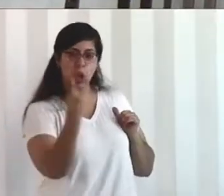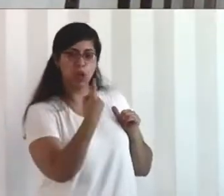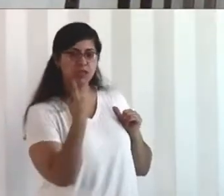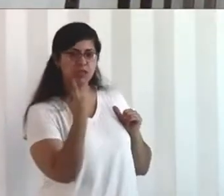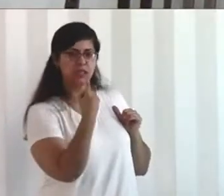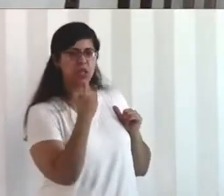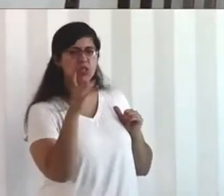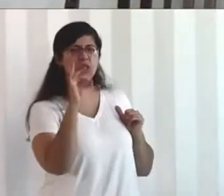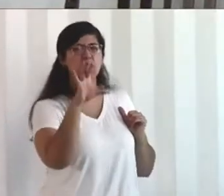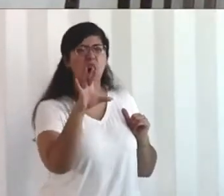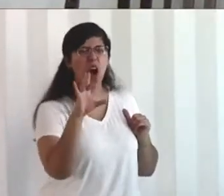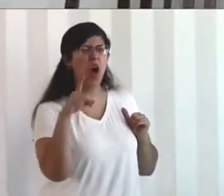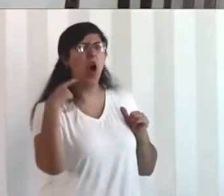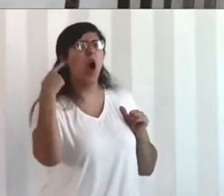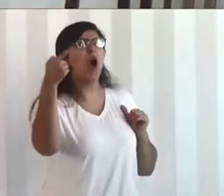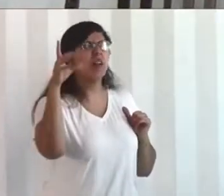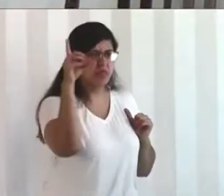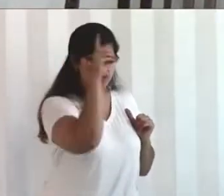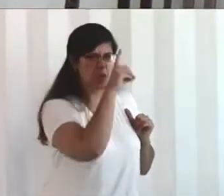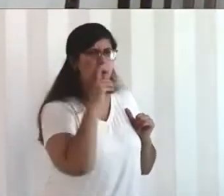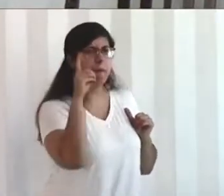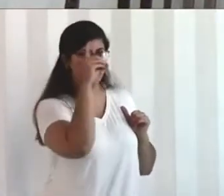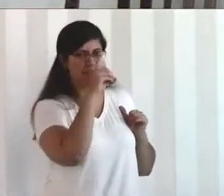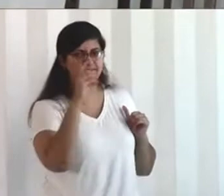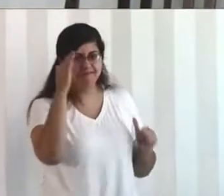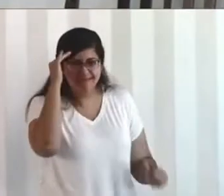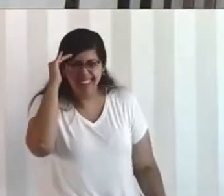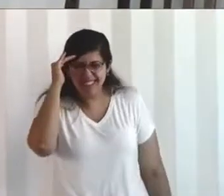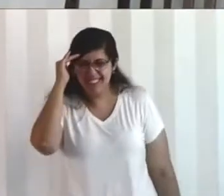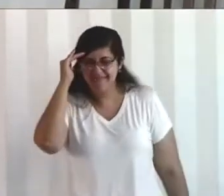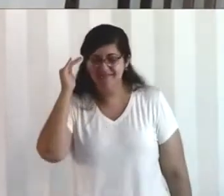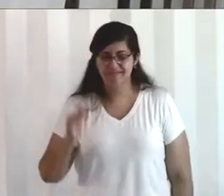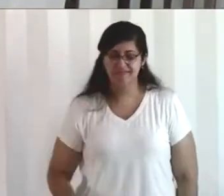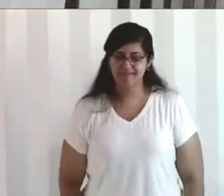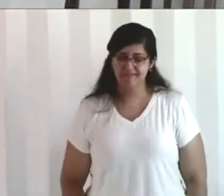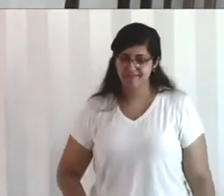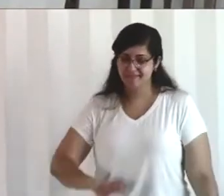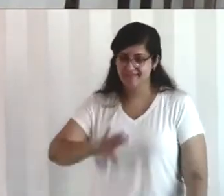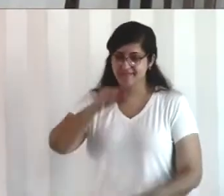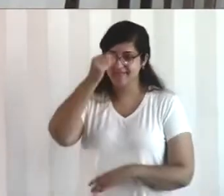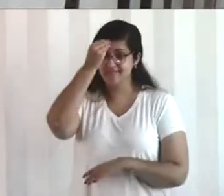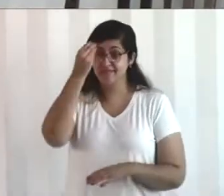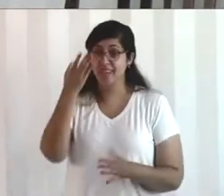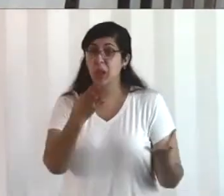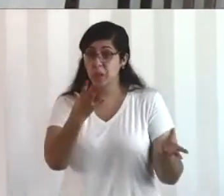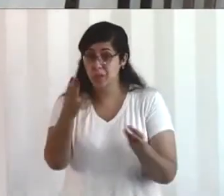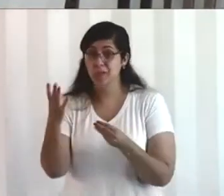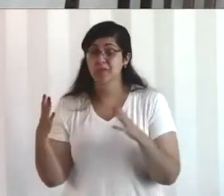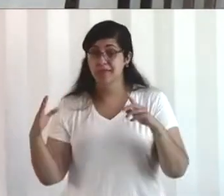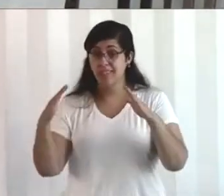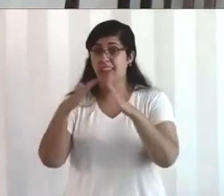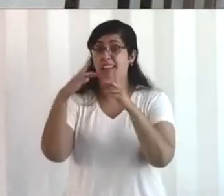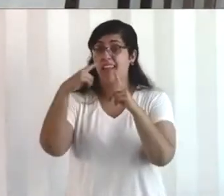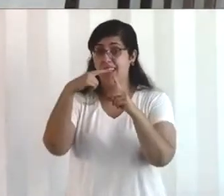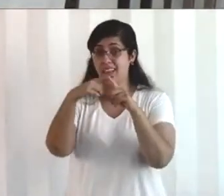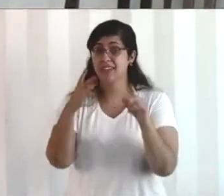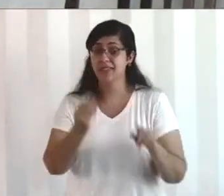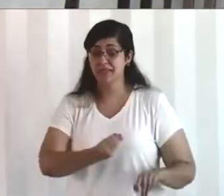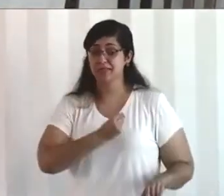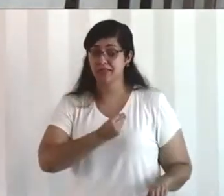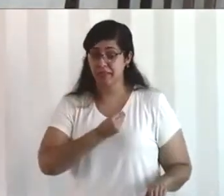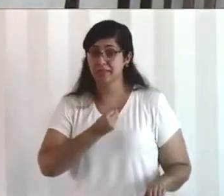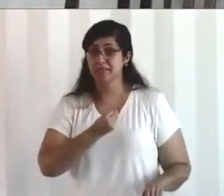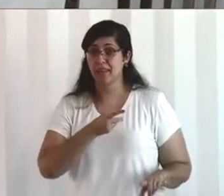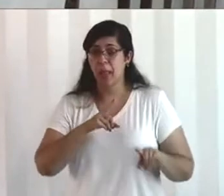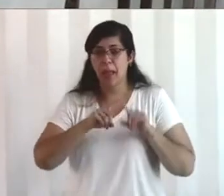próximo domingo. É assim que muitas igrejas acabam vivendo e pensam que estão em comunhão,